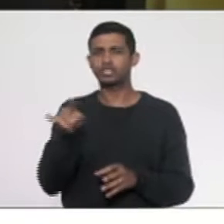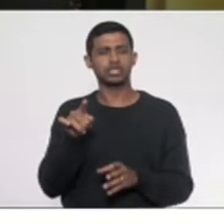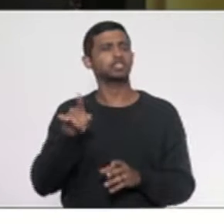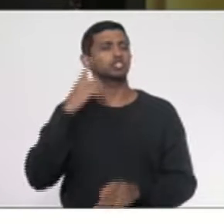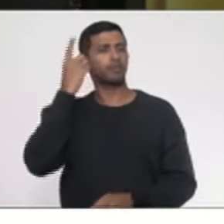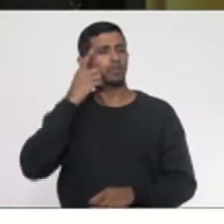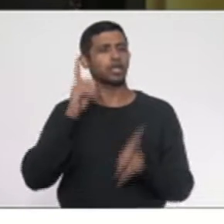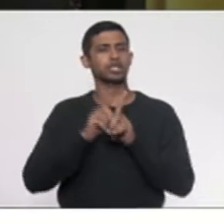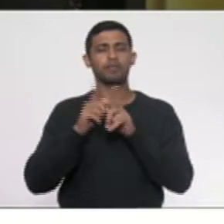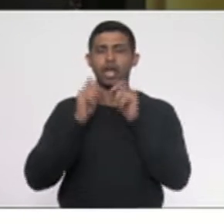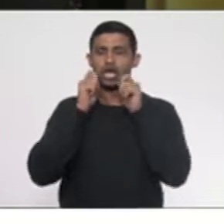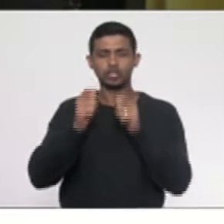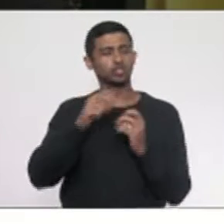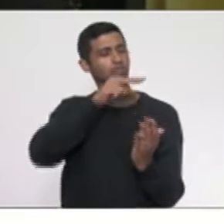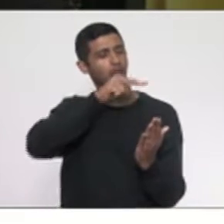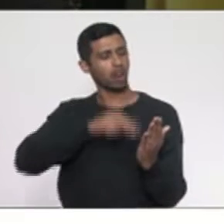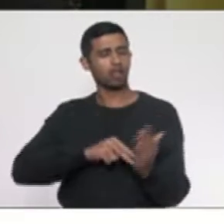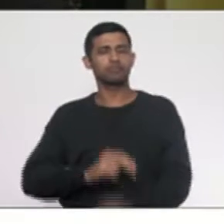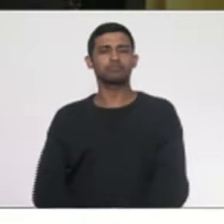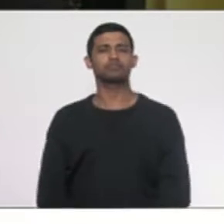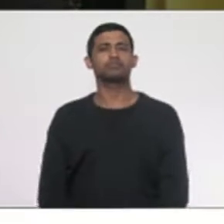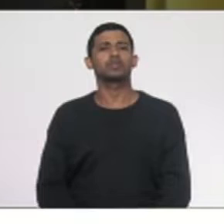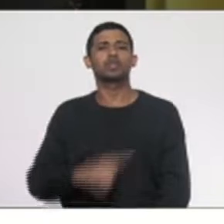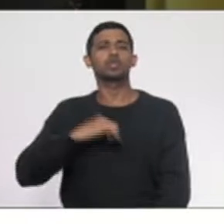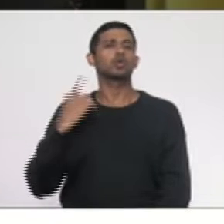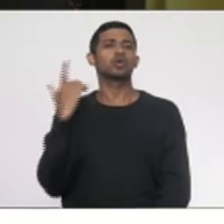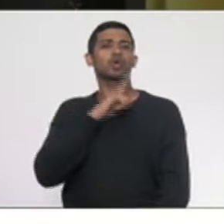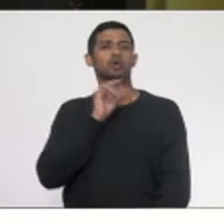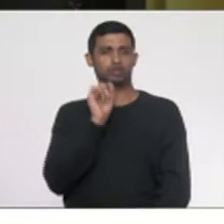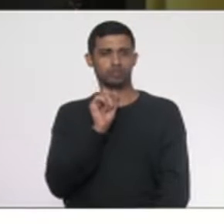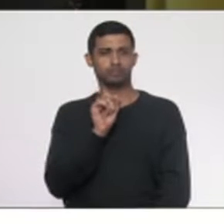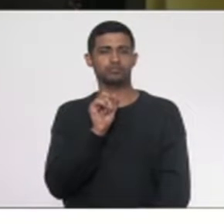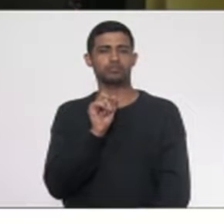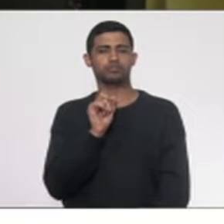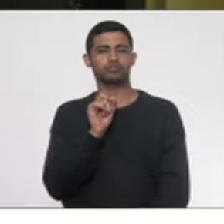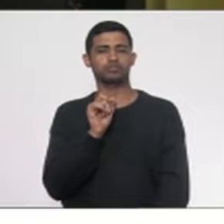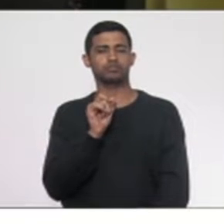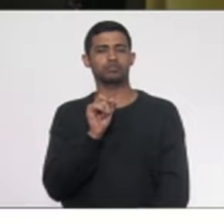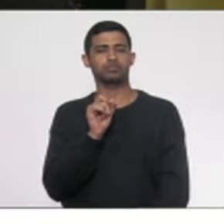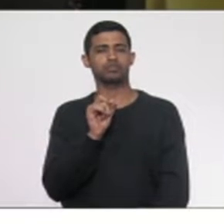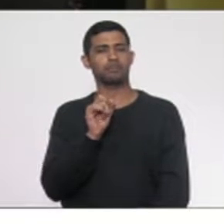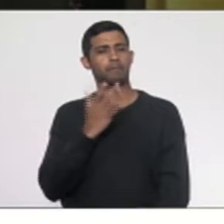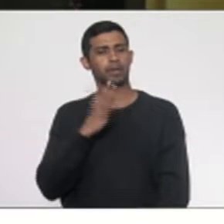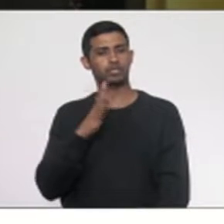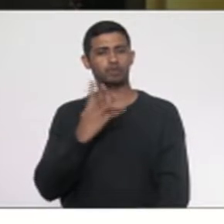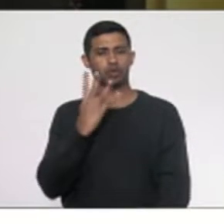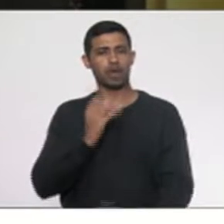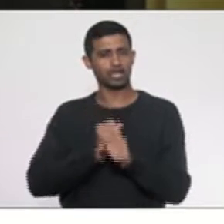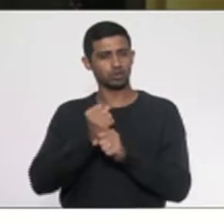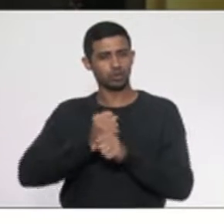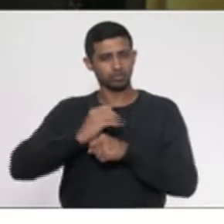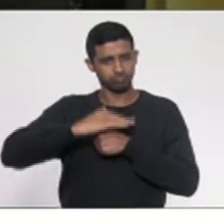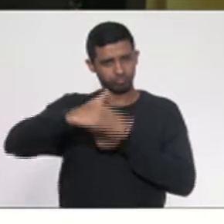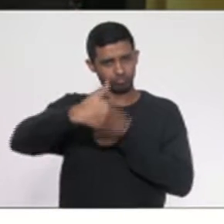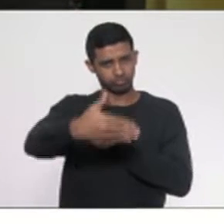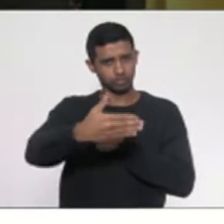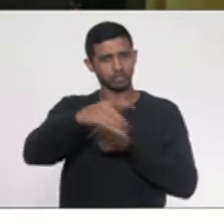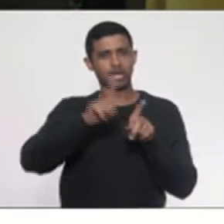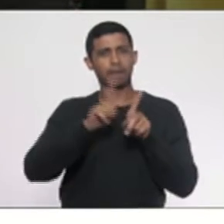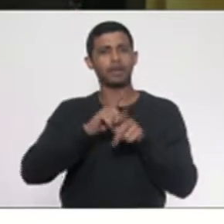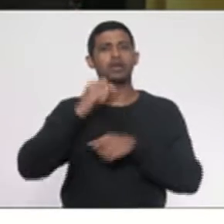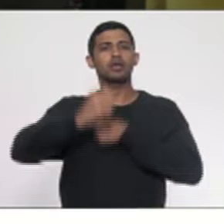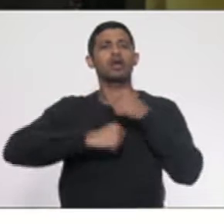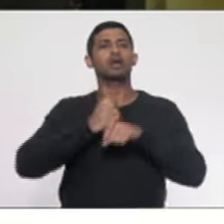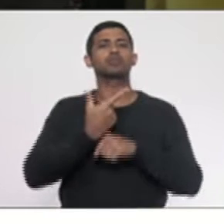assessorias. Assim, poderemos constituir o plano plurianual nos próximos 4 anos e a LOA de